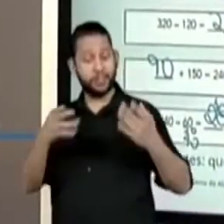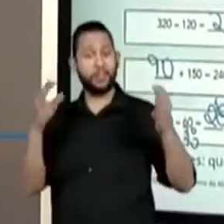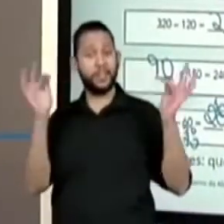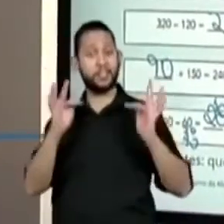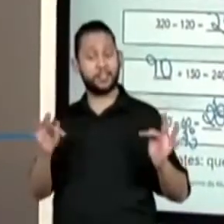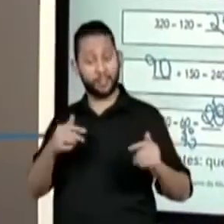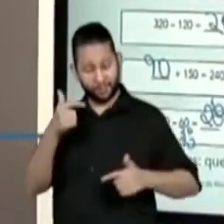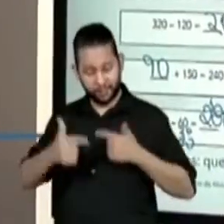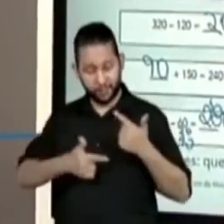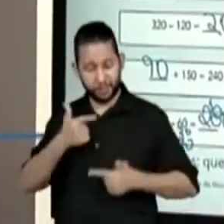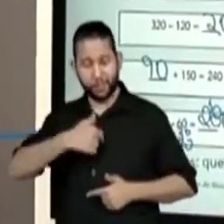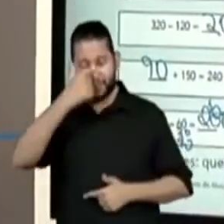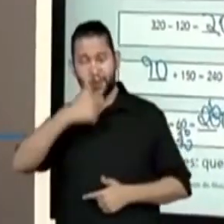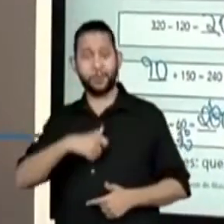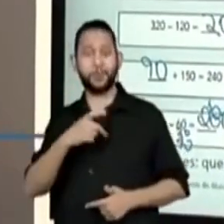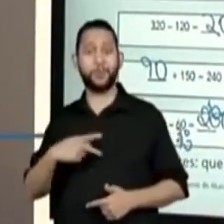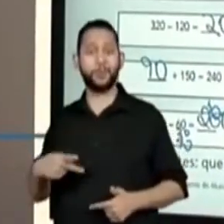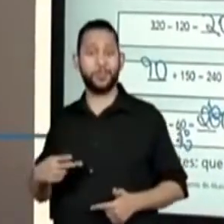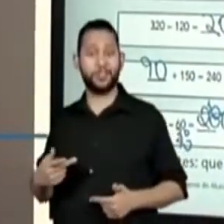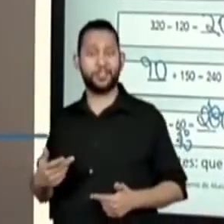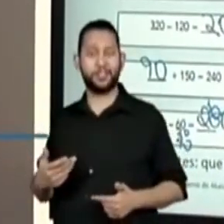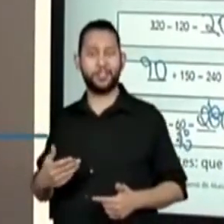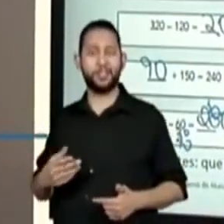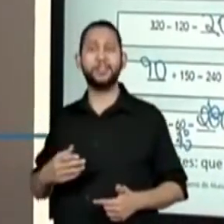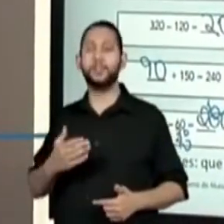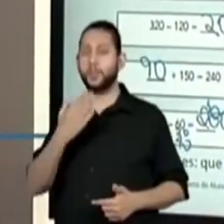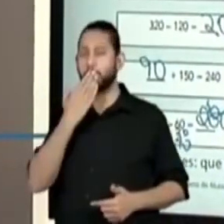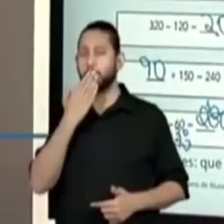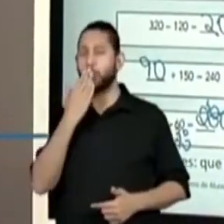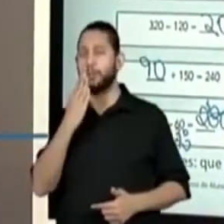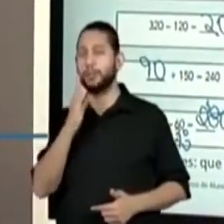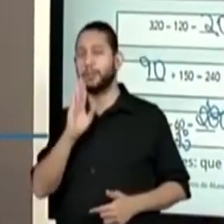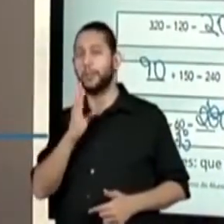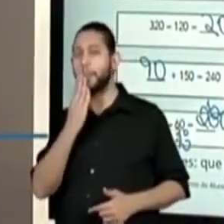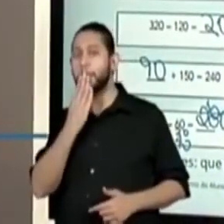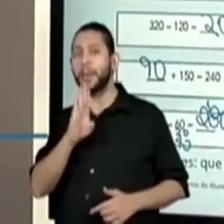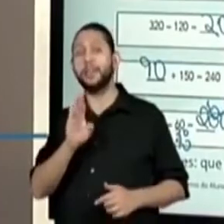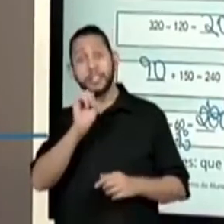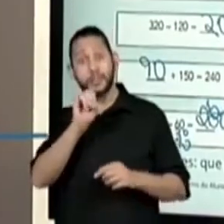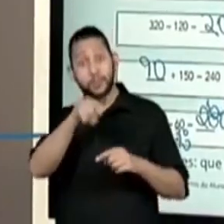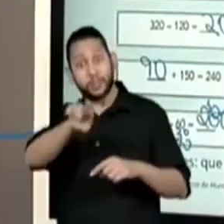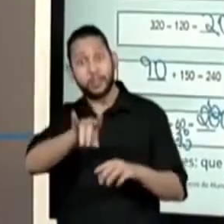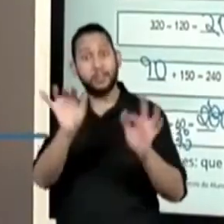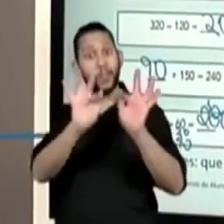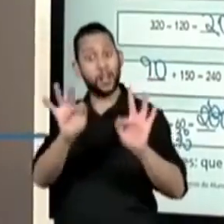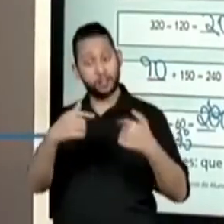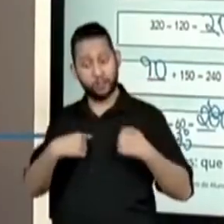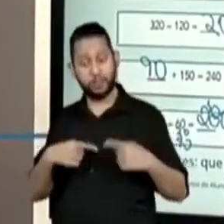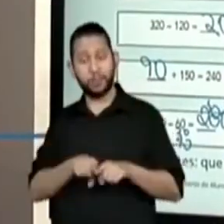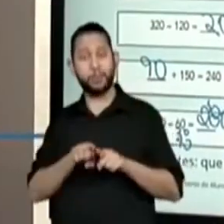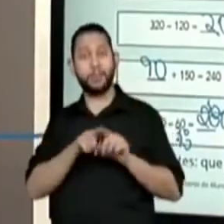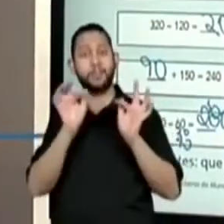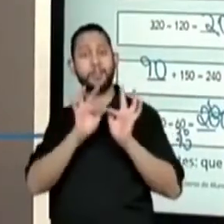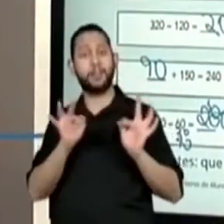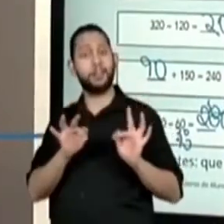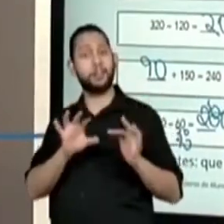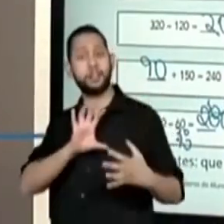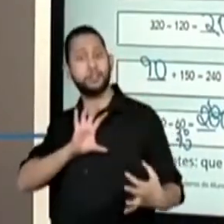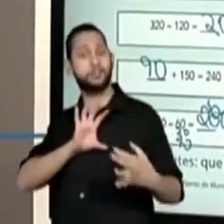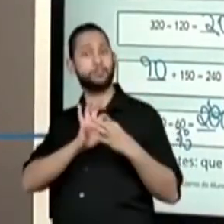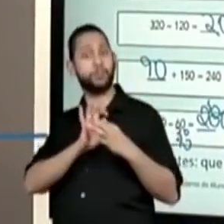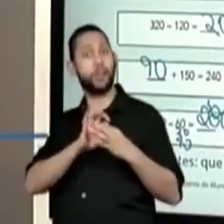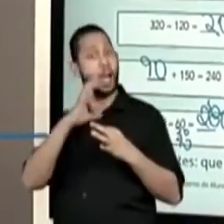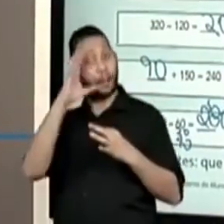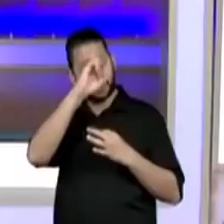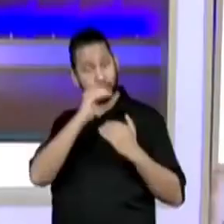é uma das minhas funções né papai do céu que fala para mim beijo para vocês eu gosto nossa feliz se você tá feliz eu to feliz' E você tá feliz e a